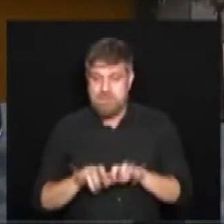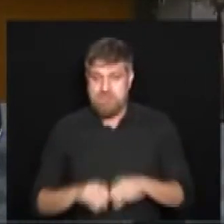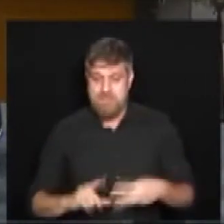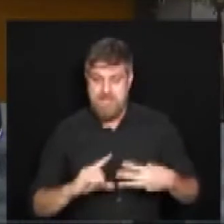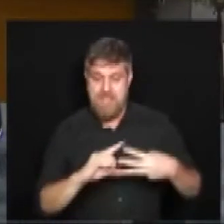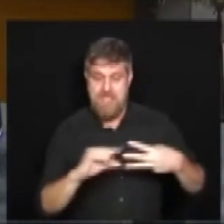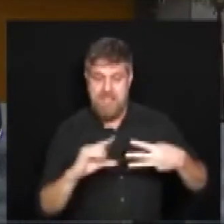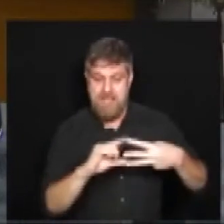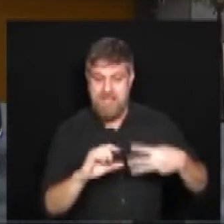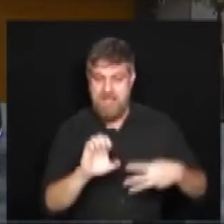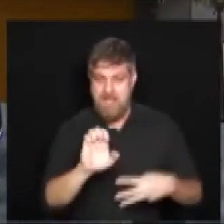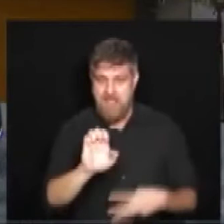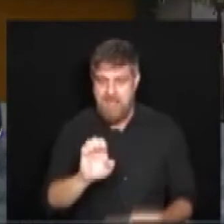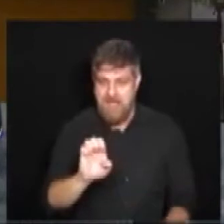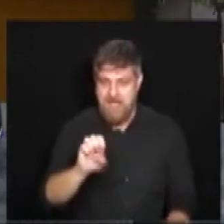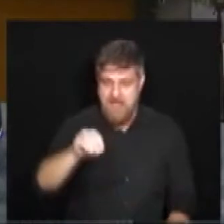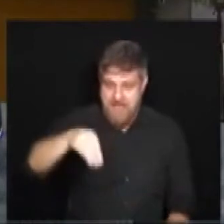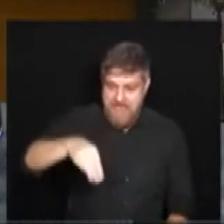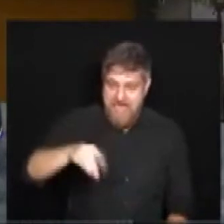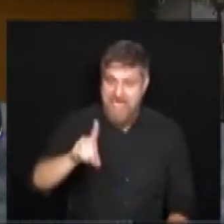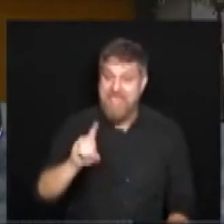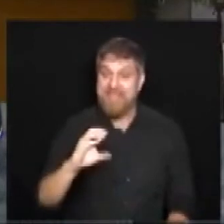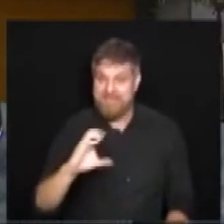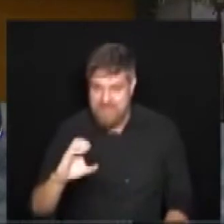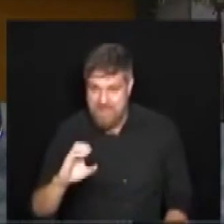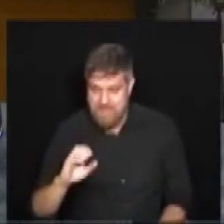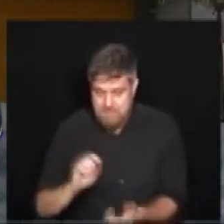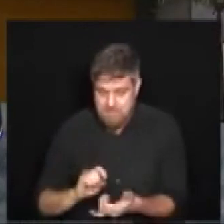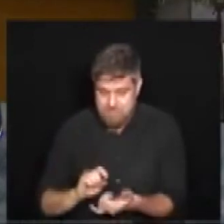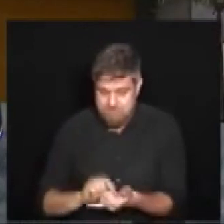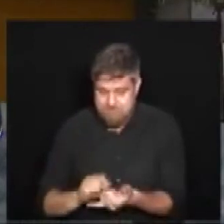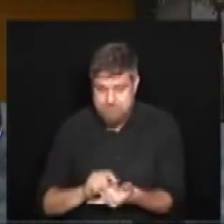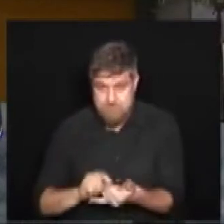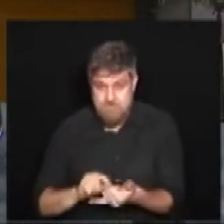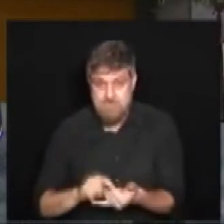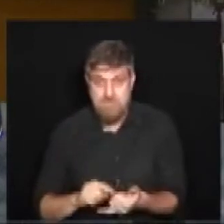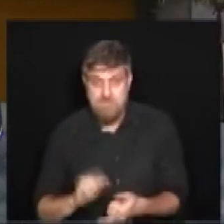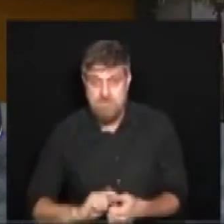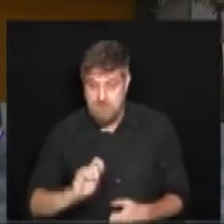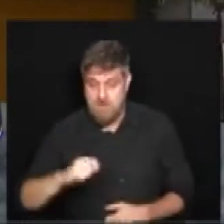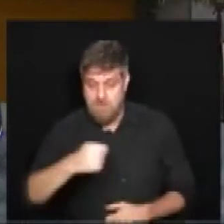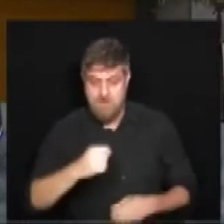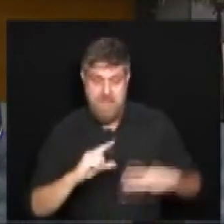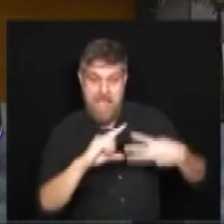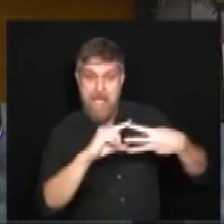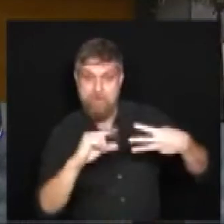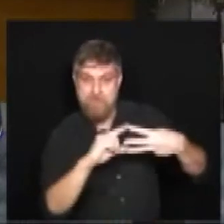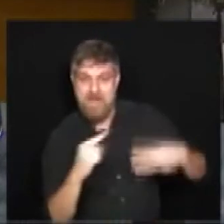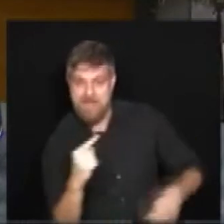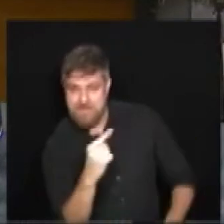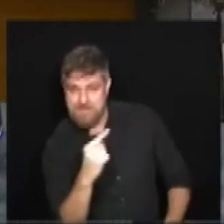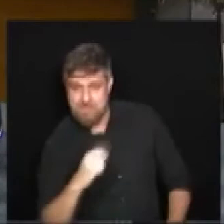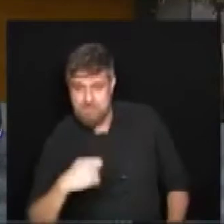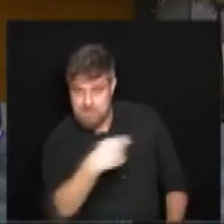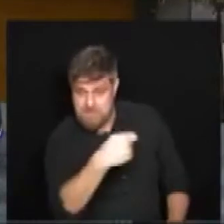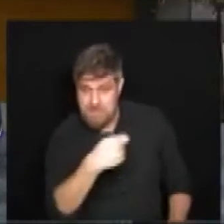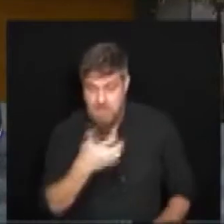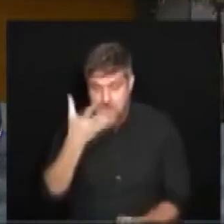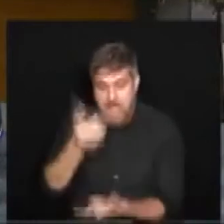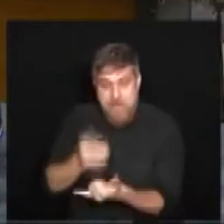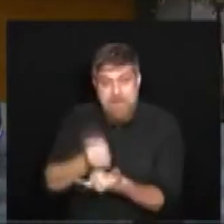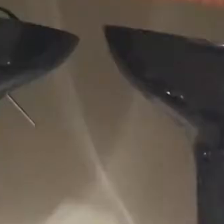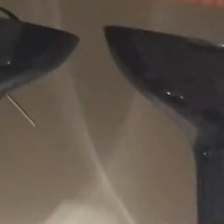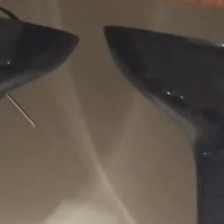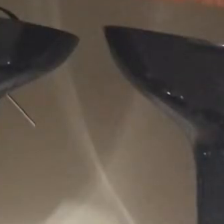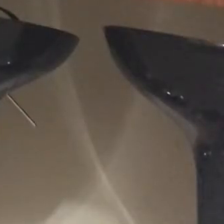deck nessas lojas e aí já aparece aquela logomarca, abaixa gratuitamente o aplicativo e começa